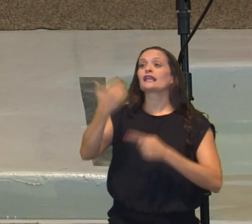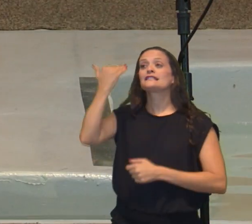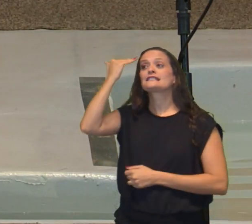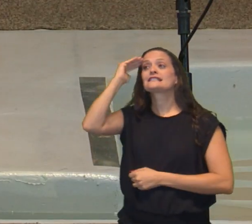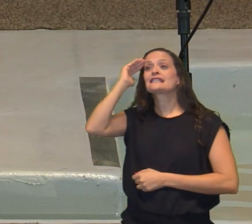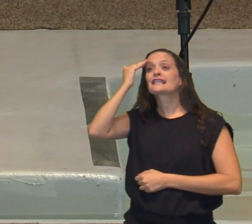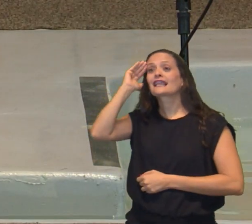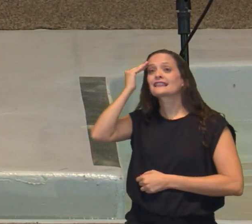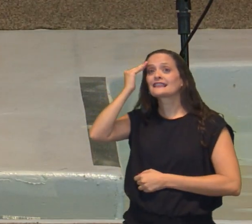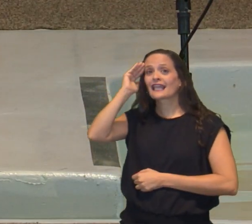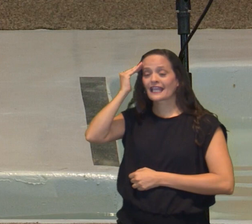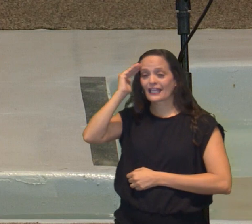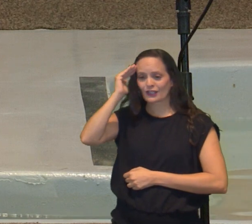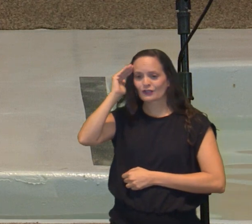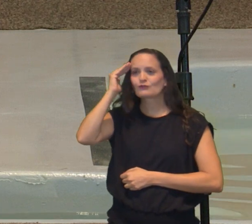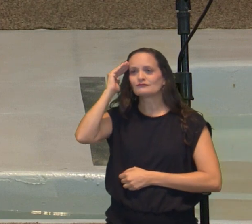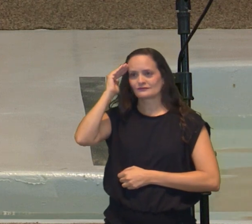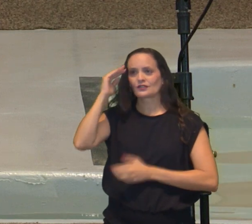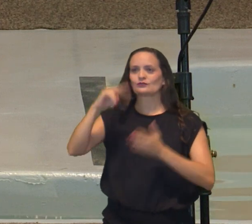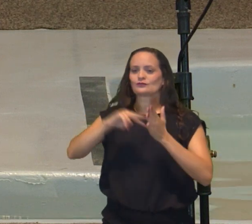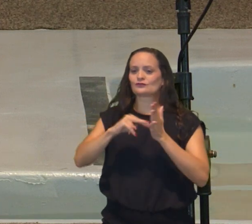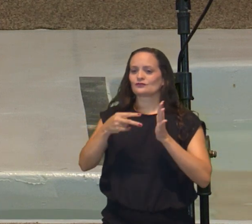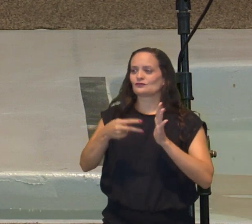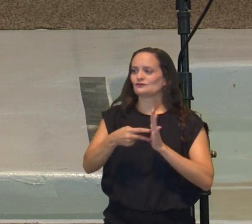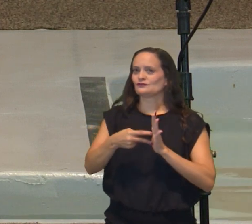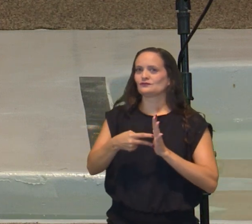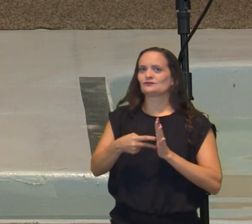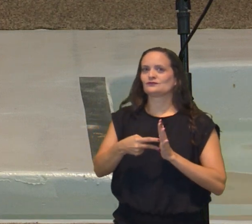o Evangelho de Jesus Cristo, a Palavra de Deus,